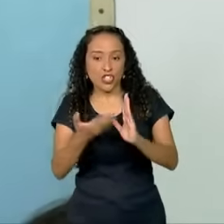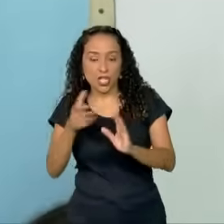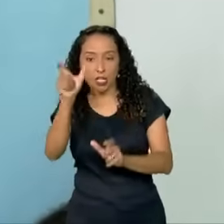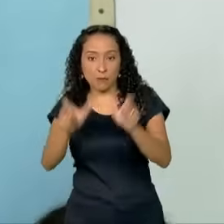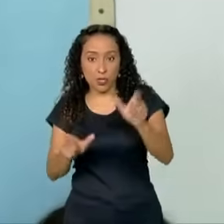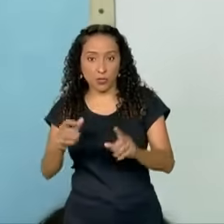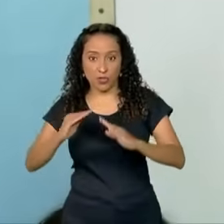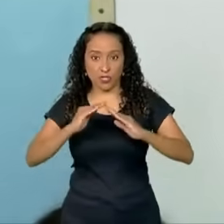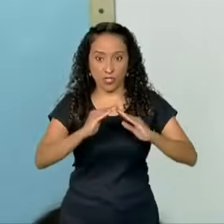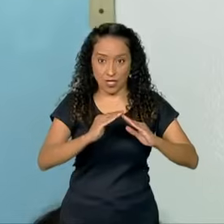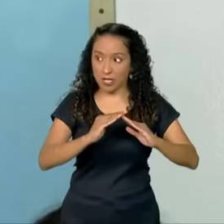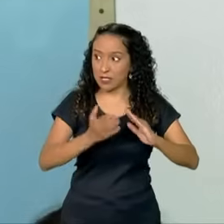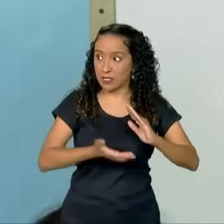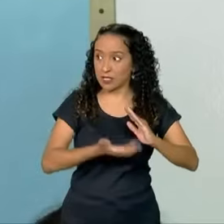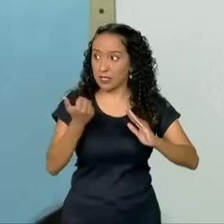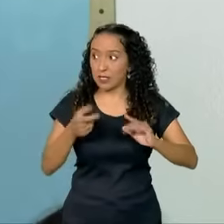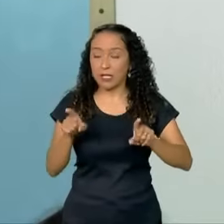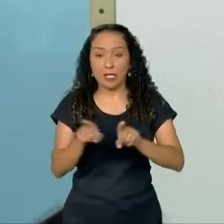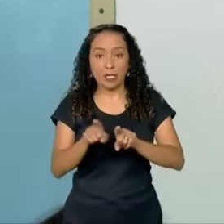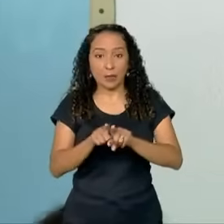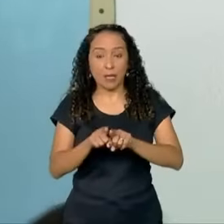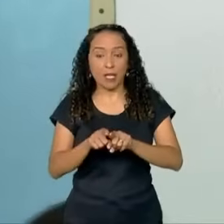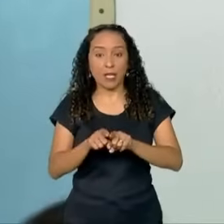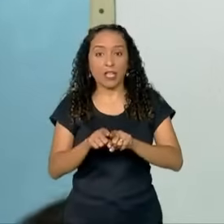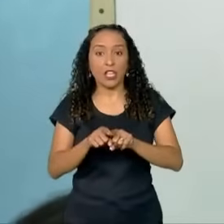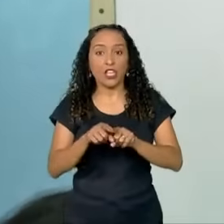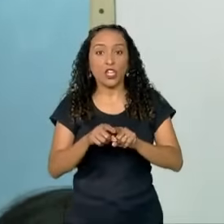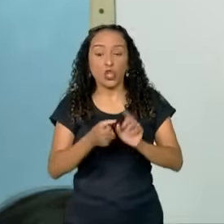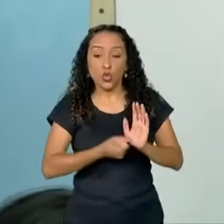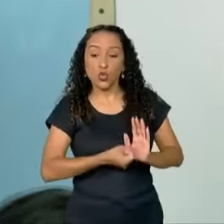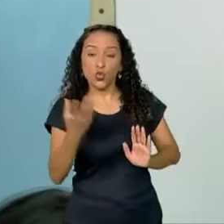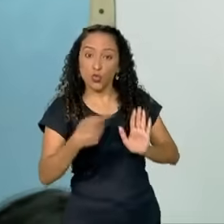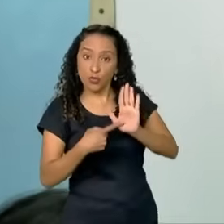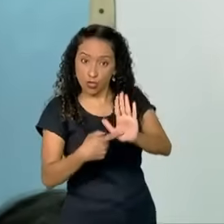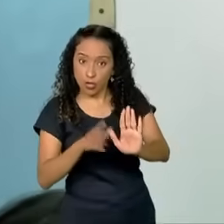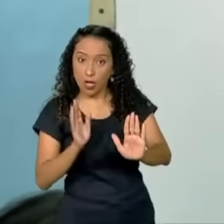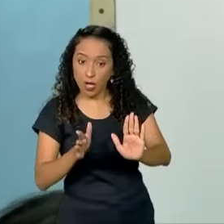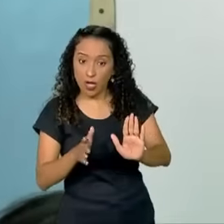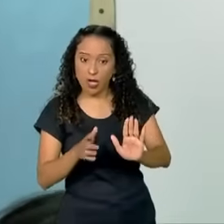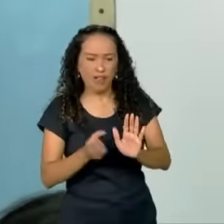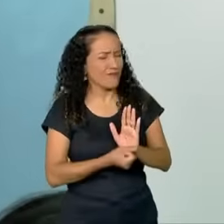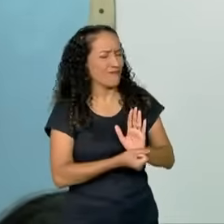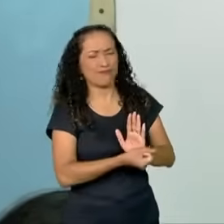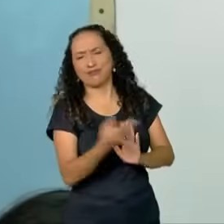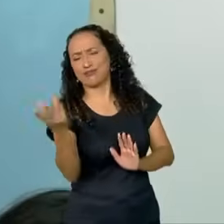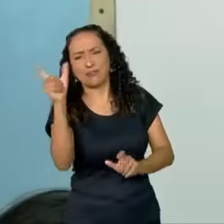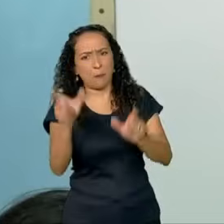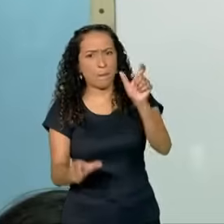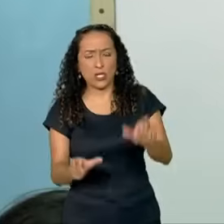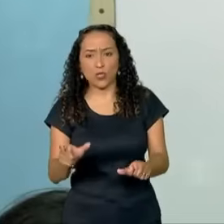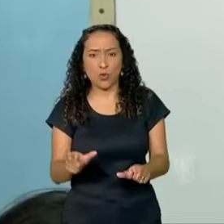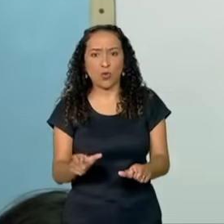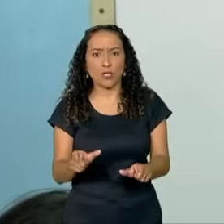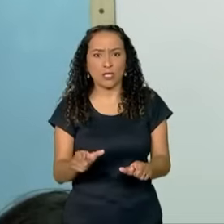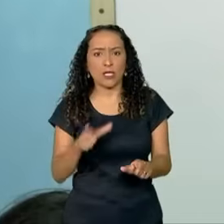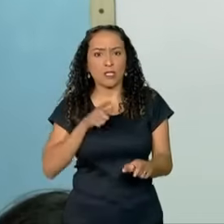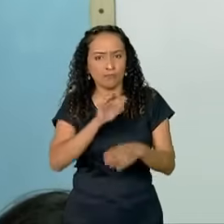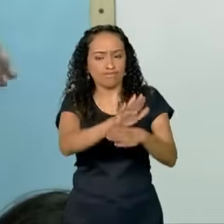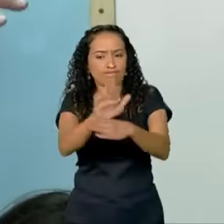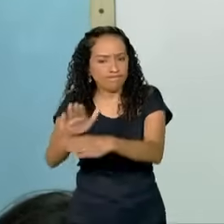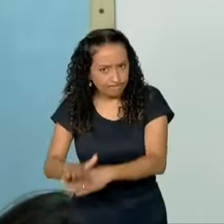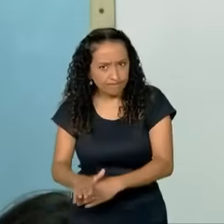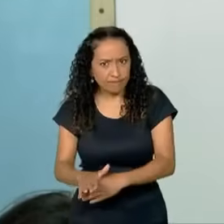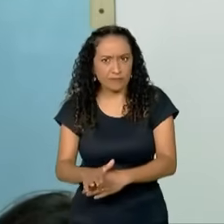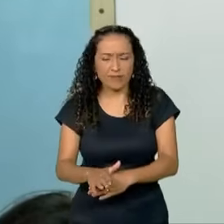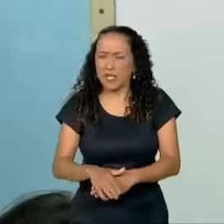de casa, está tirando, aqui já foram dados os números, neste momento são milhares de pessoas que estão sendo assistidas. Já